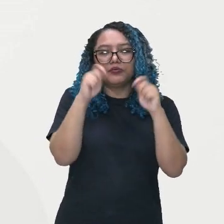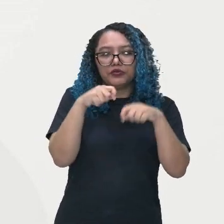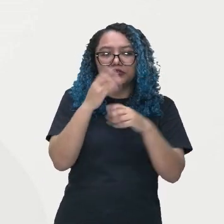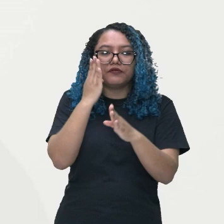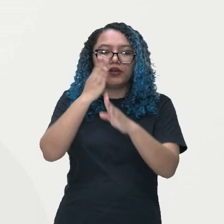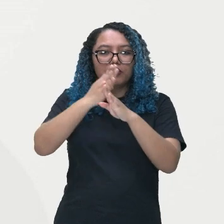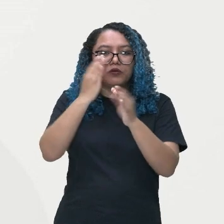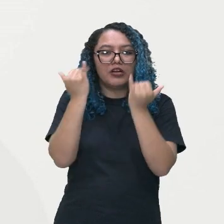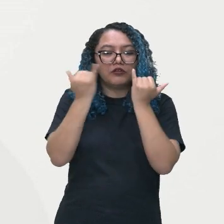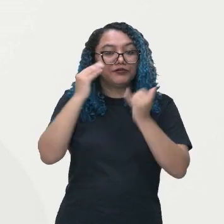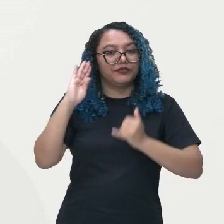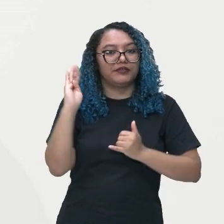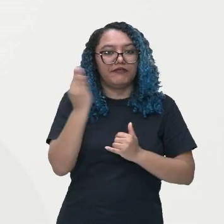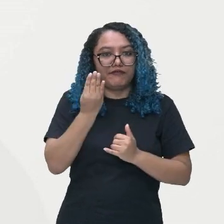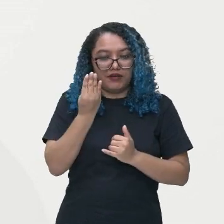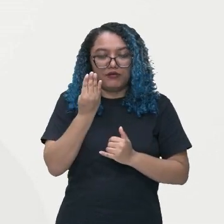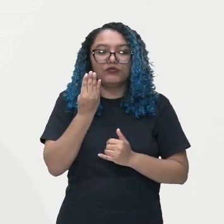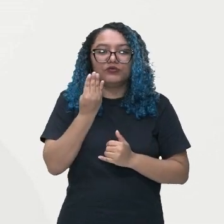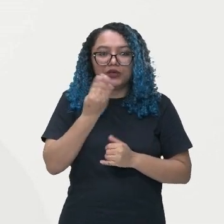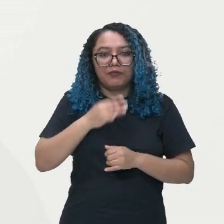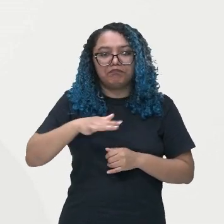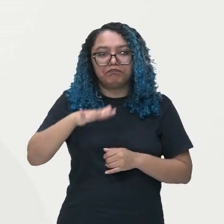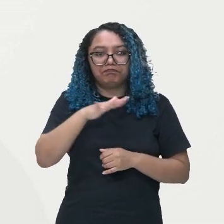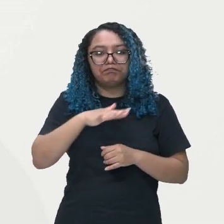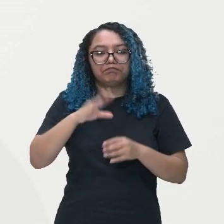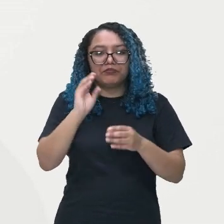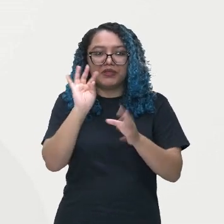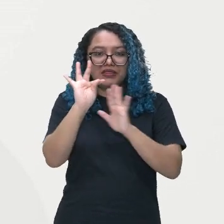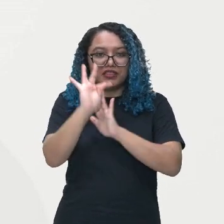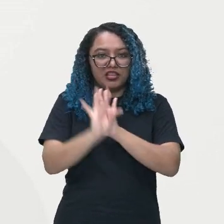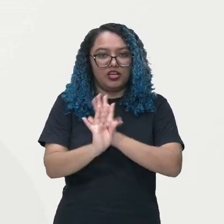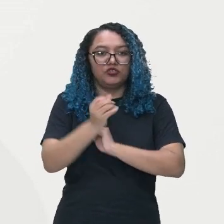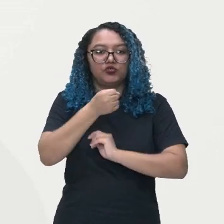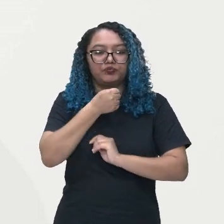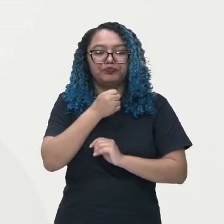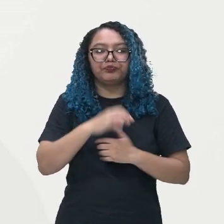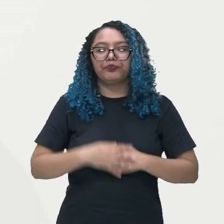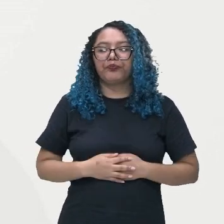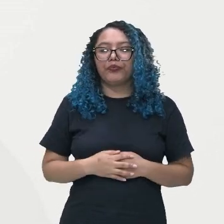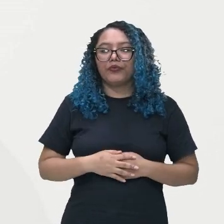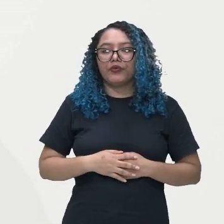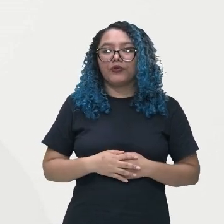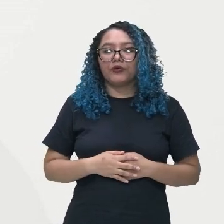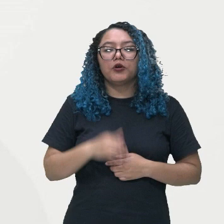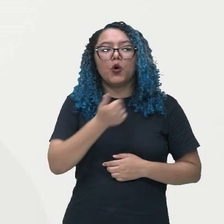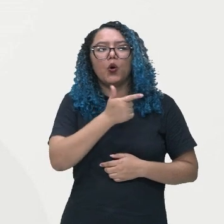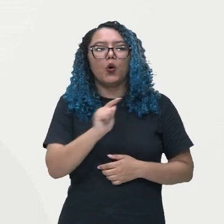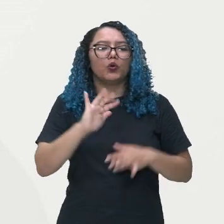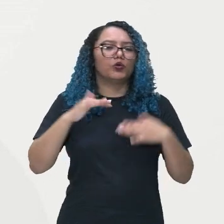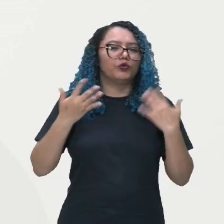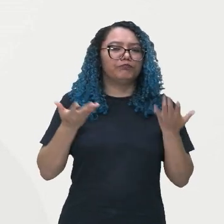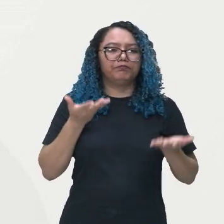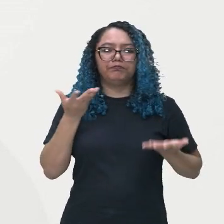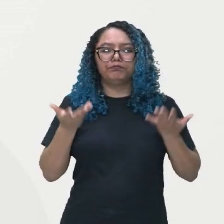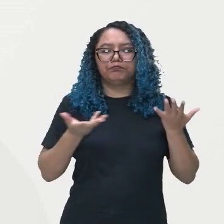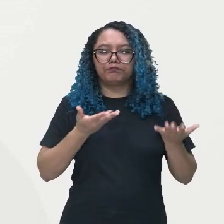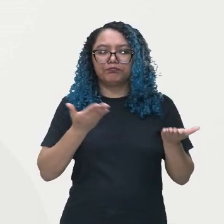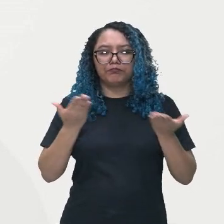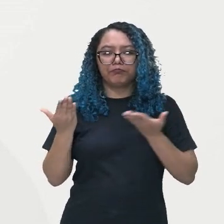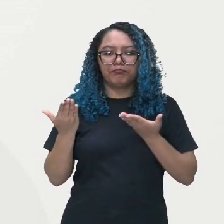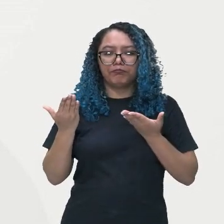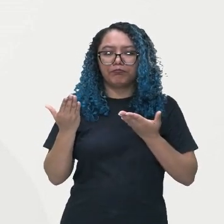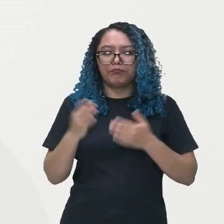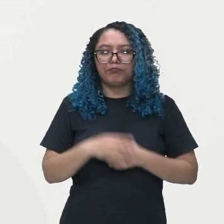texto jornalístico. O que mais que compõe, na verdade, né? O que compõe uma notícia falsa? Text